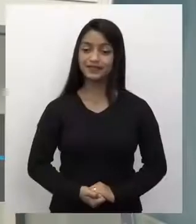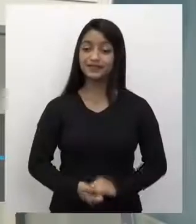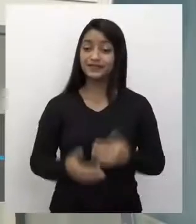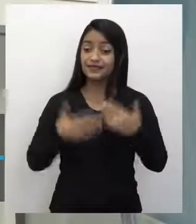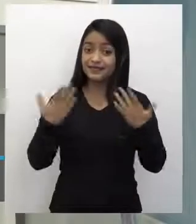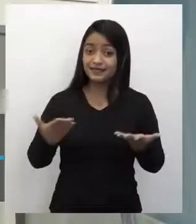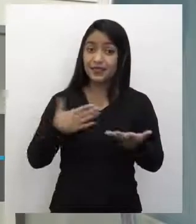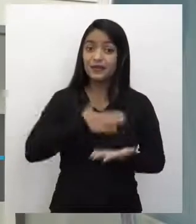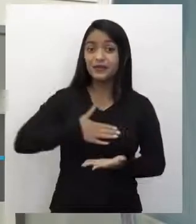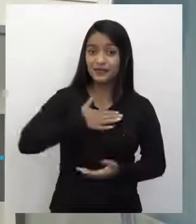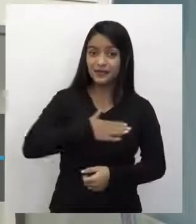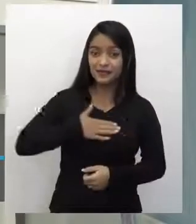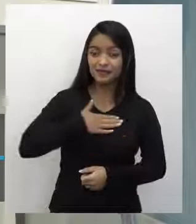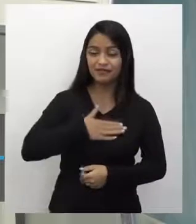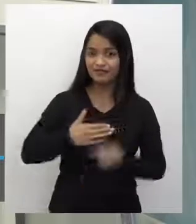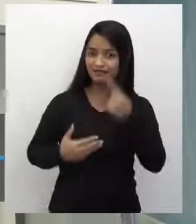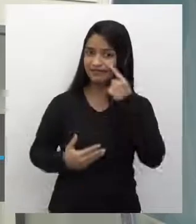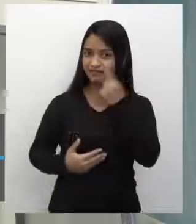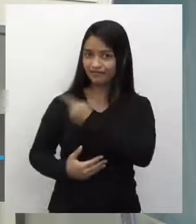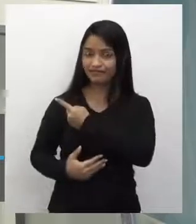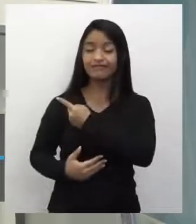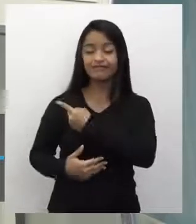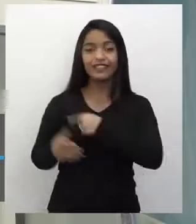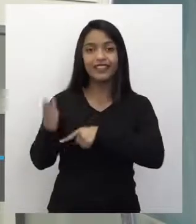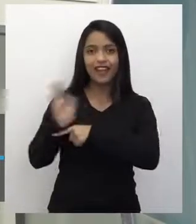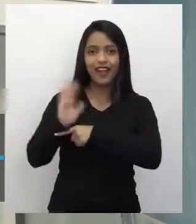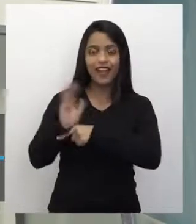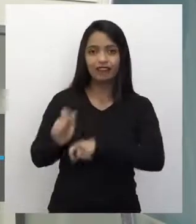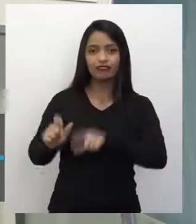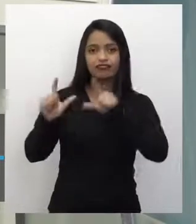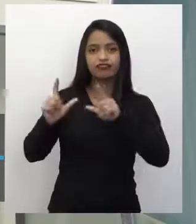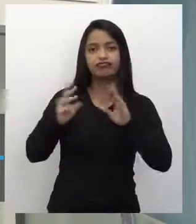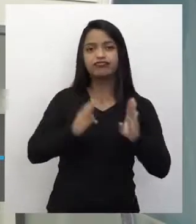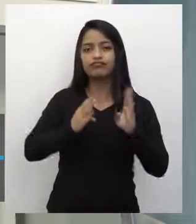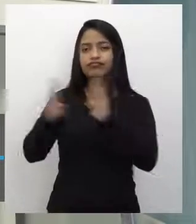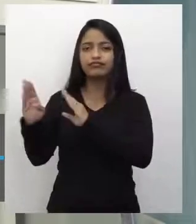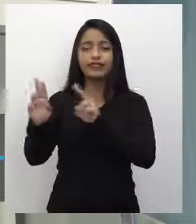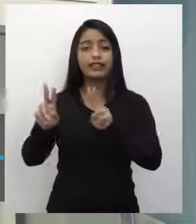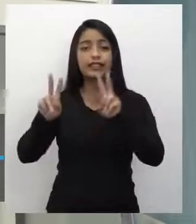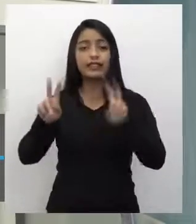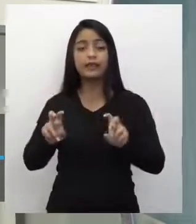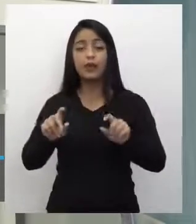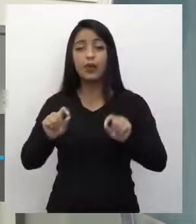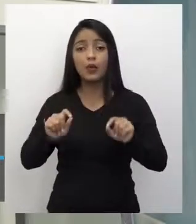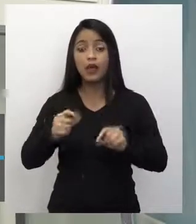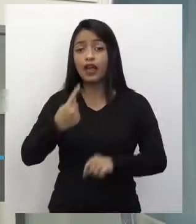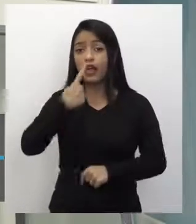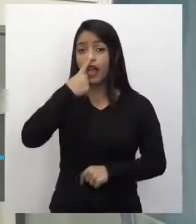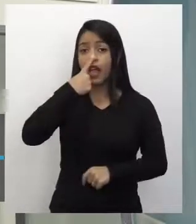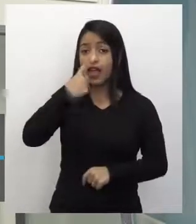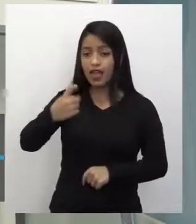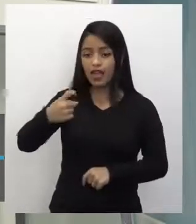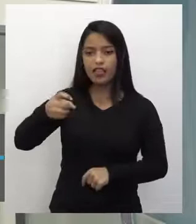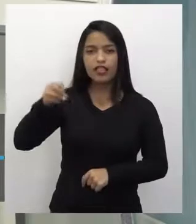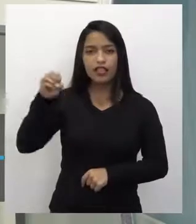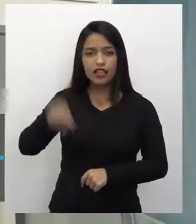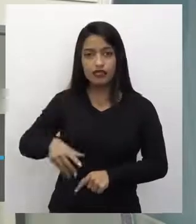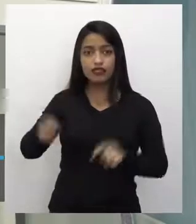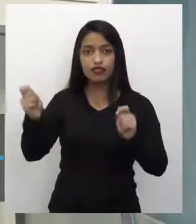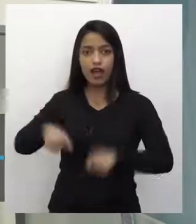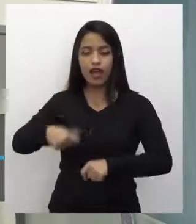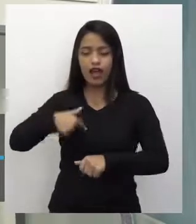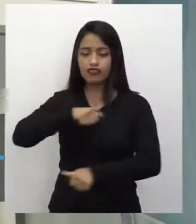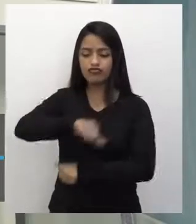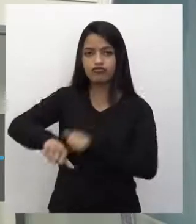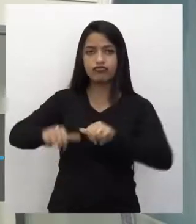aí, turma, gostaram? Essa apresentação, ela tá falando sobre lixo reciclado. É bem bacaninha.